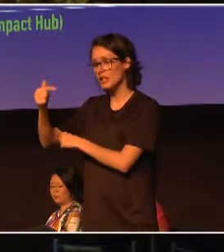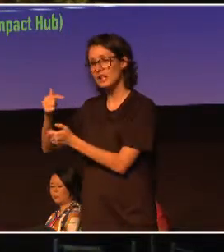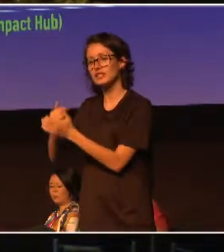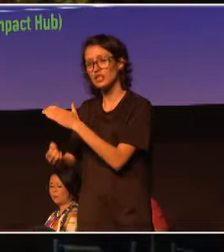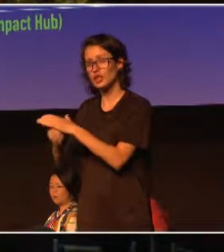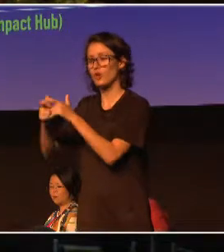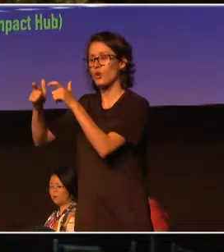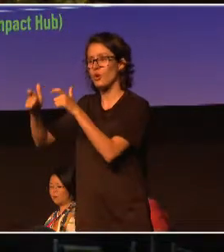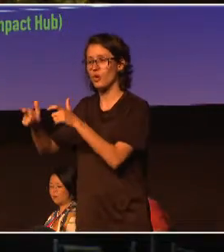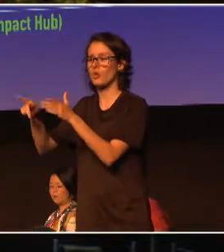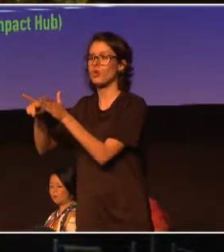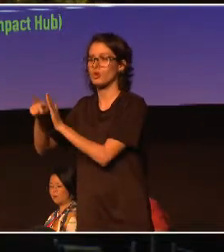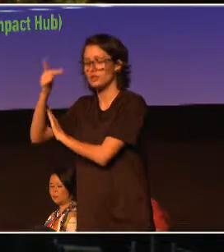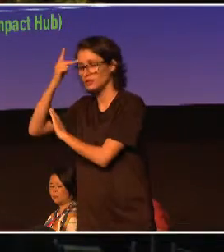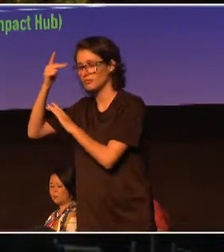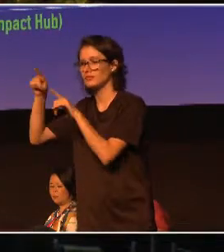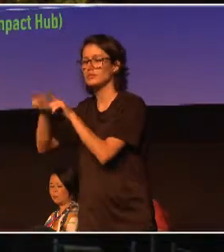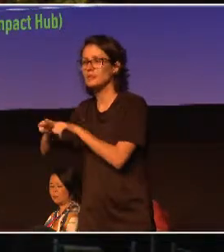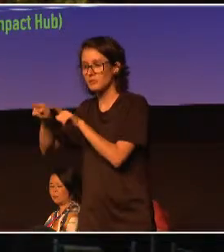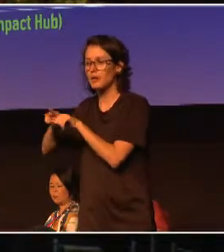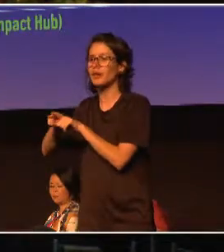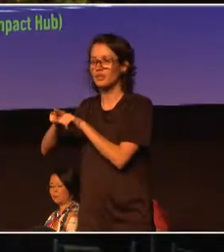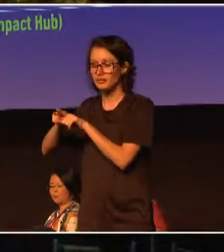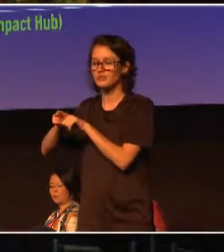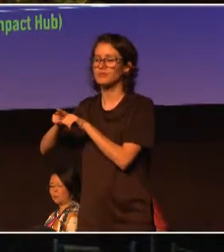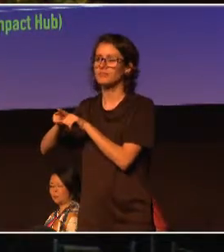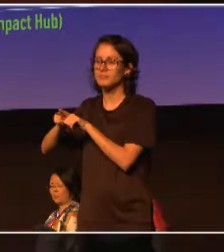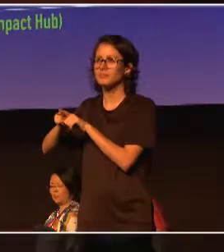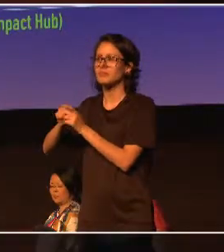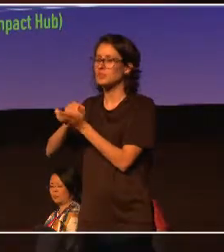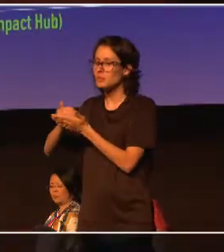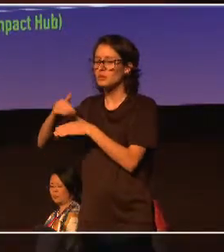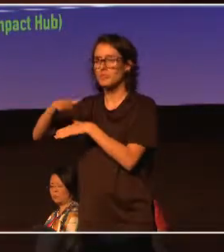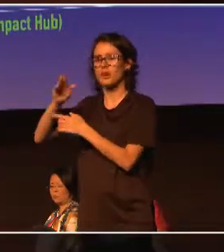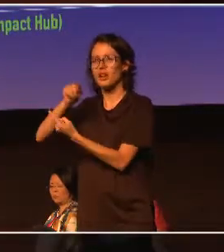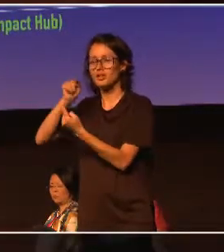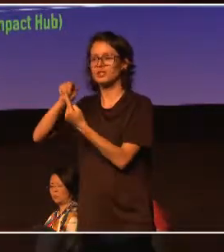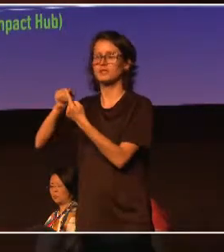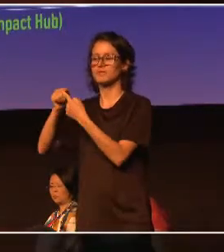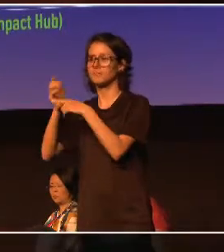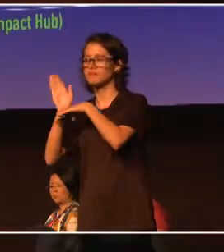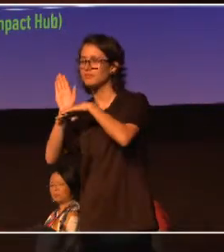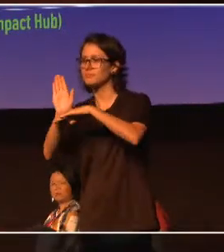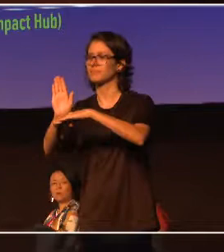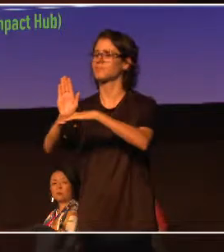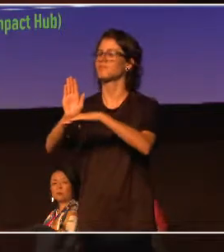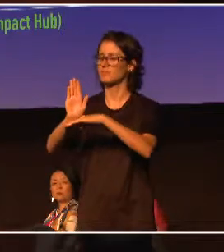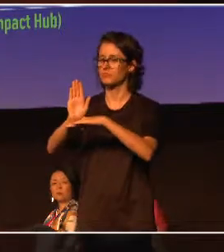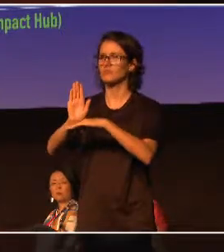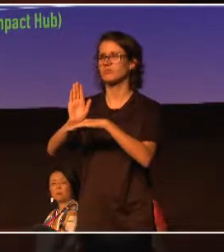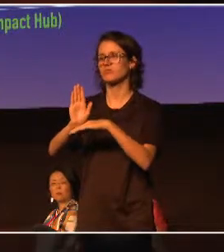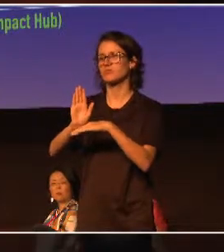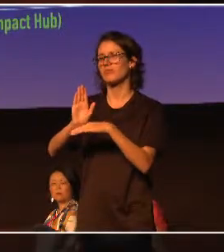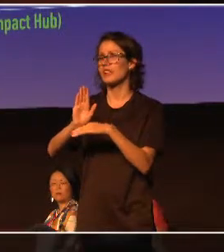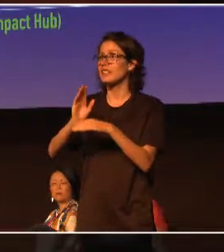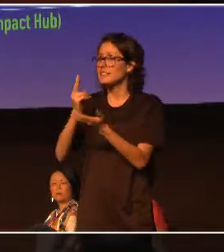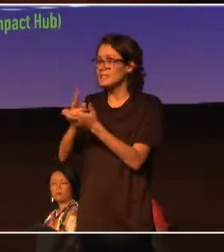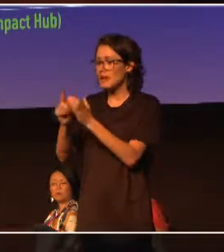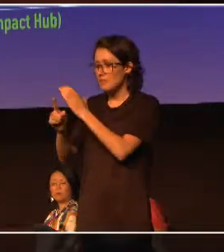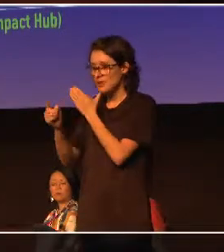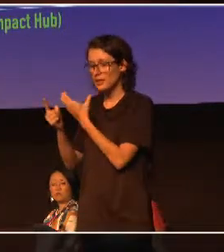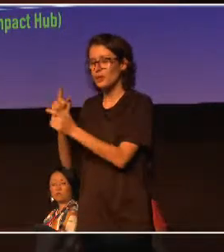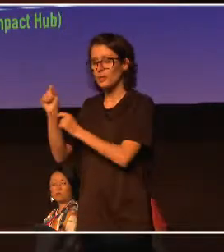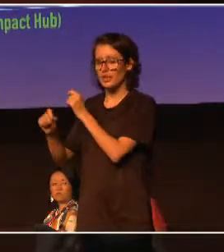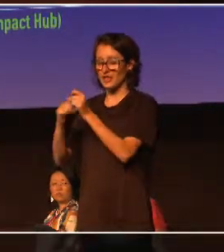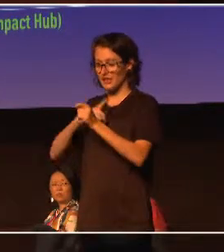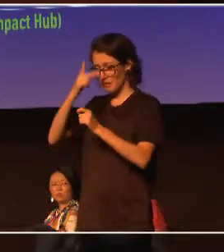também. E aí a gente começou muito para se ajudar. Eu acho que uma comunidade também, né, ela começa porque tem pessoas com